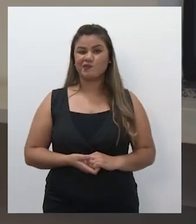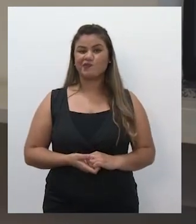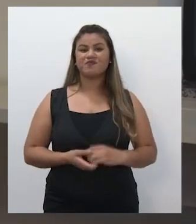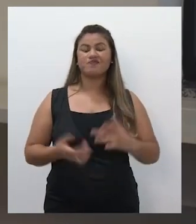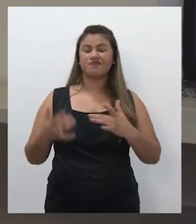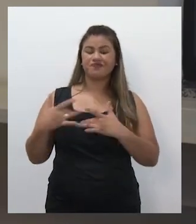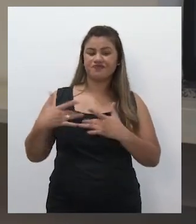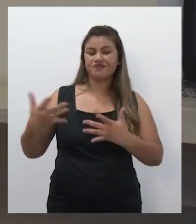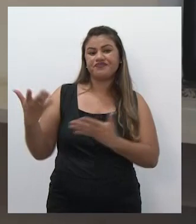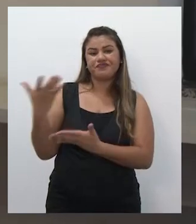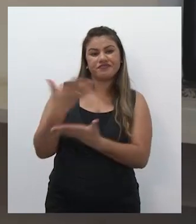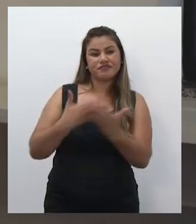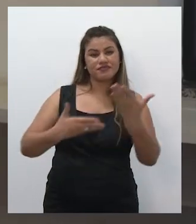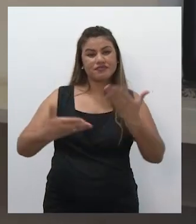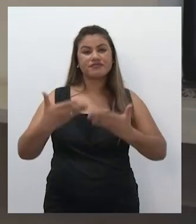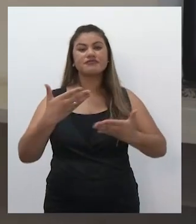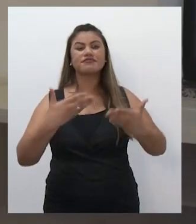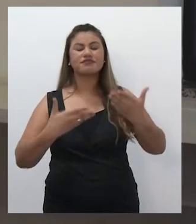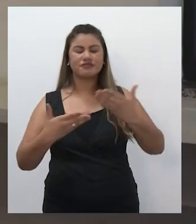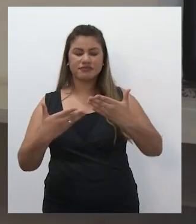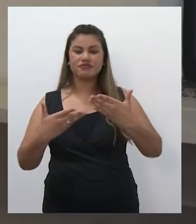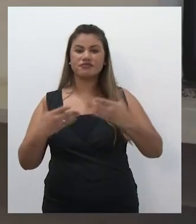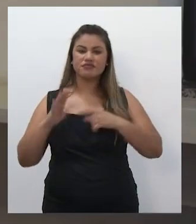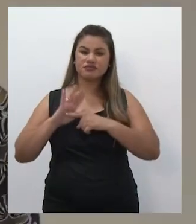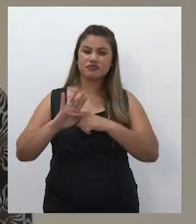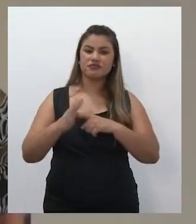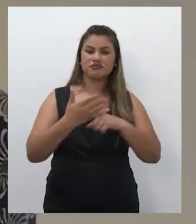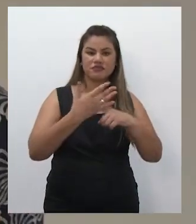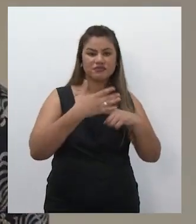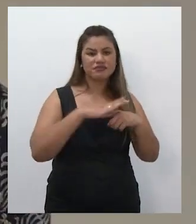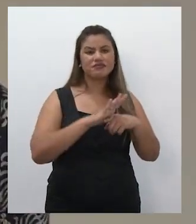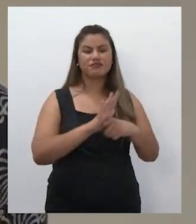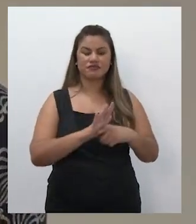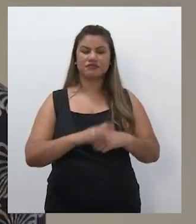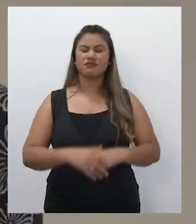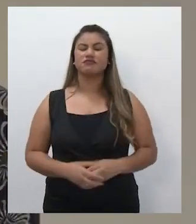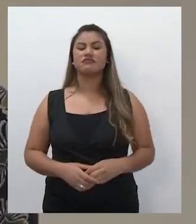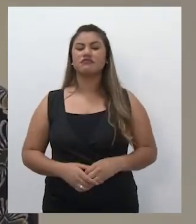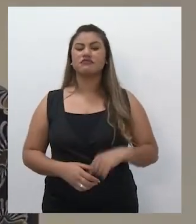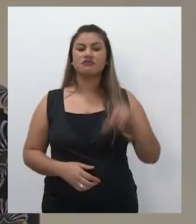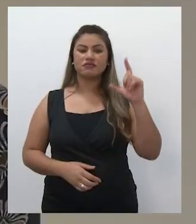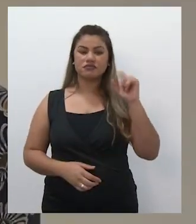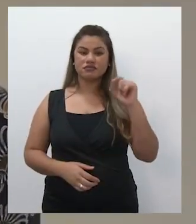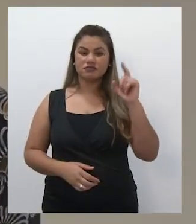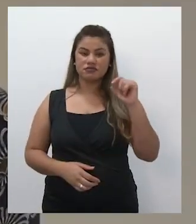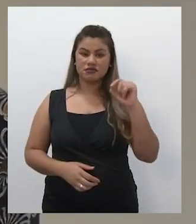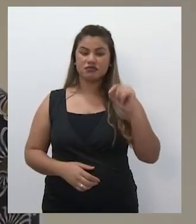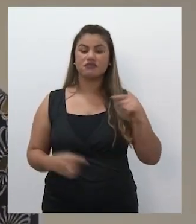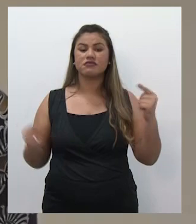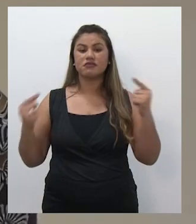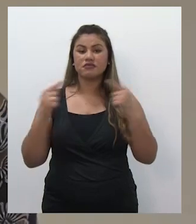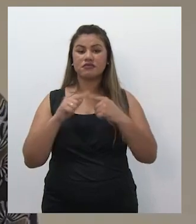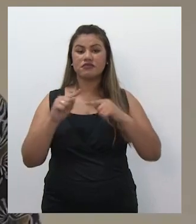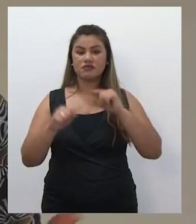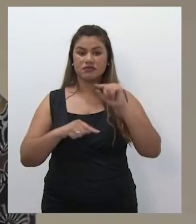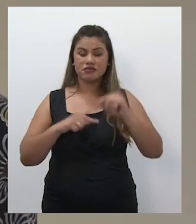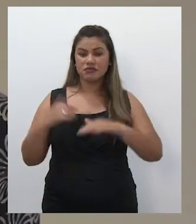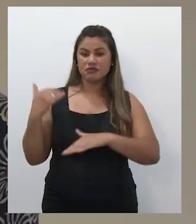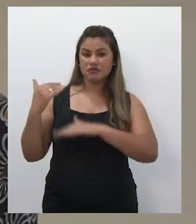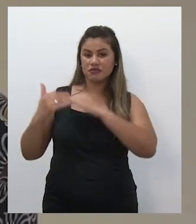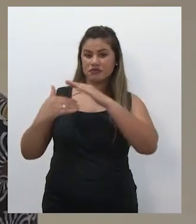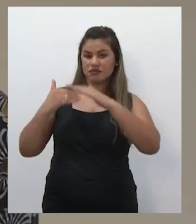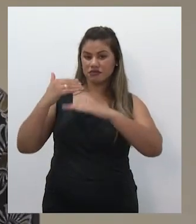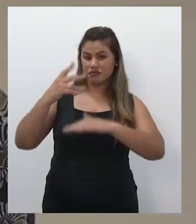solidários, colaborativos, saberem cooperar com os demais. A décima competência, ela está muito focada no desenvolvimento